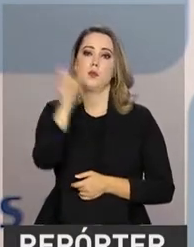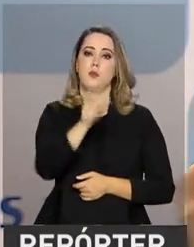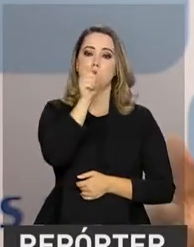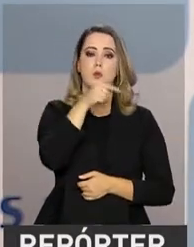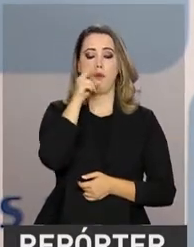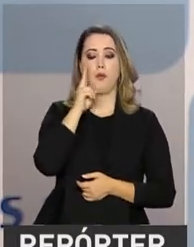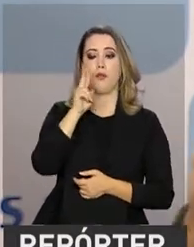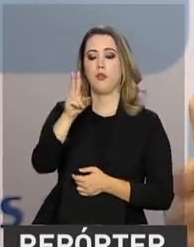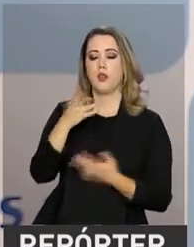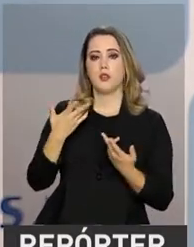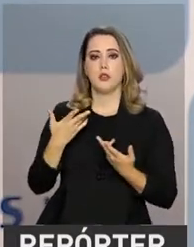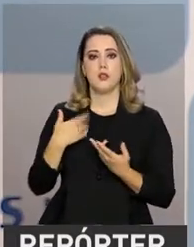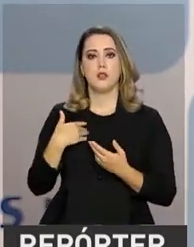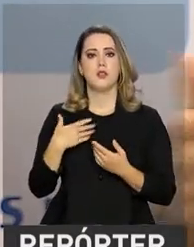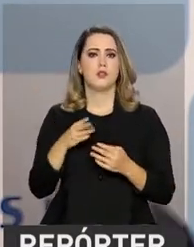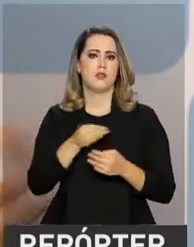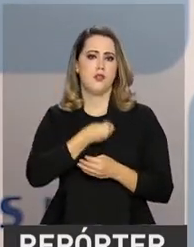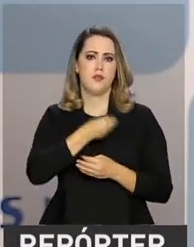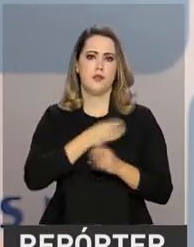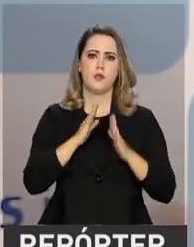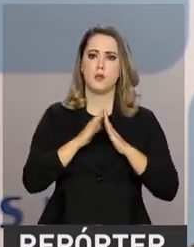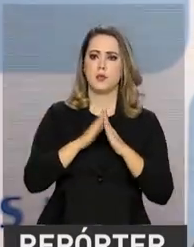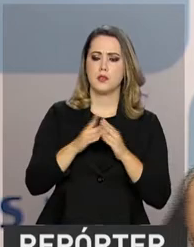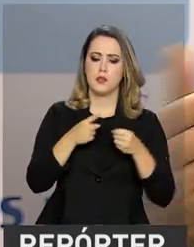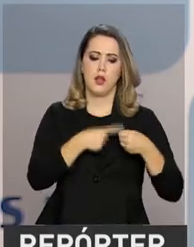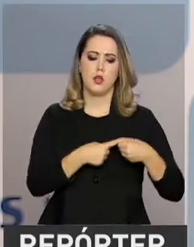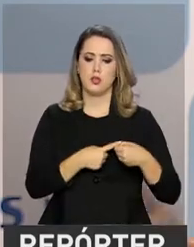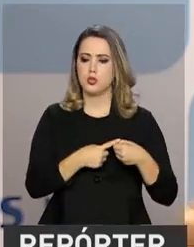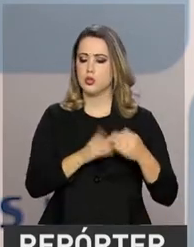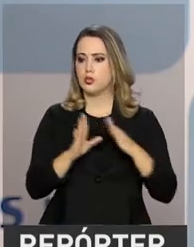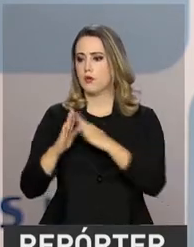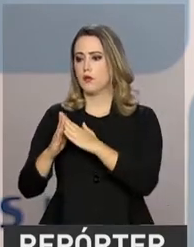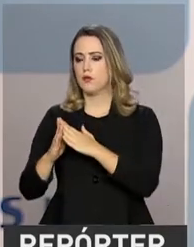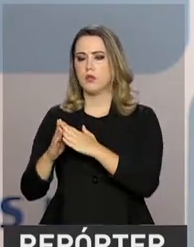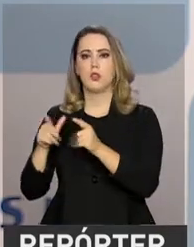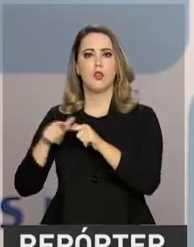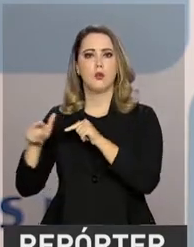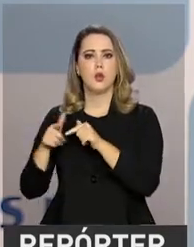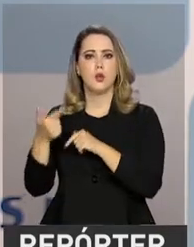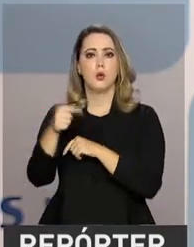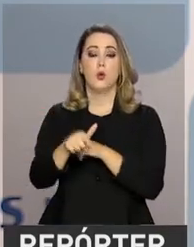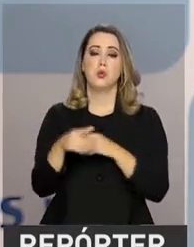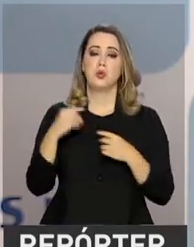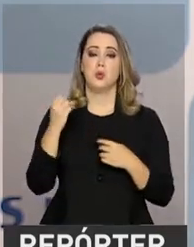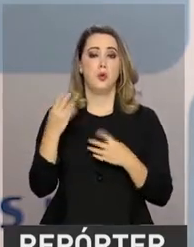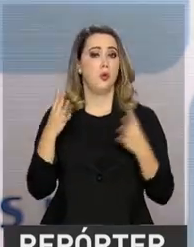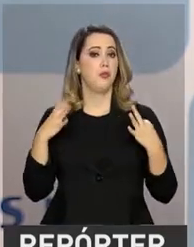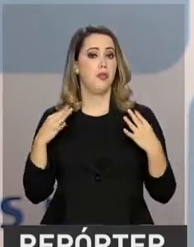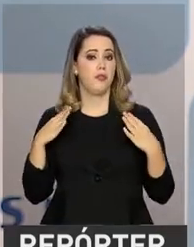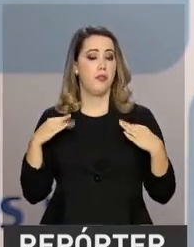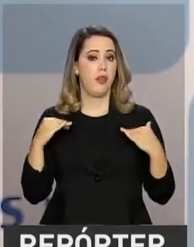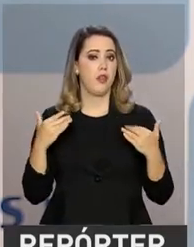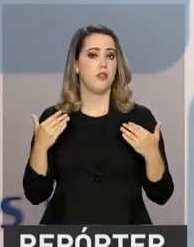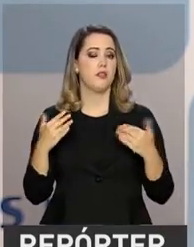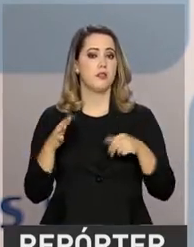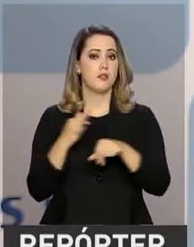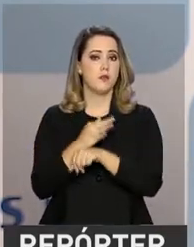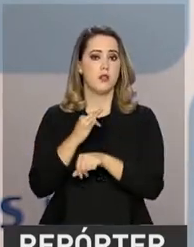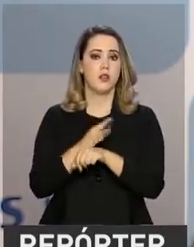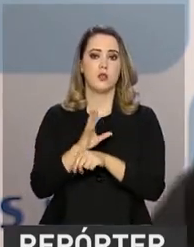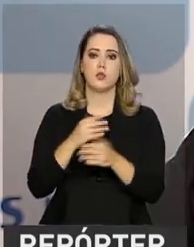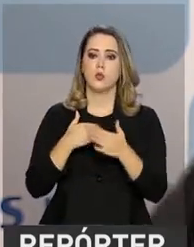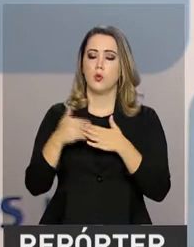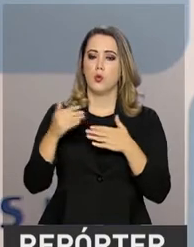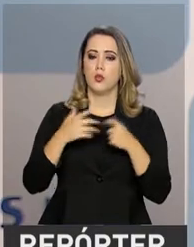de casa que mora numa cidade trabalha na outra se ele estiver de férias e tiver um problema em qualquer lugar através da sua impressão digital